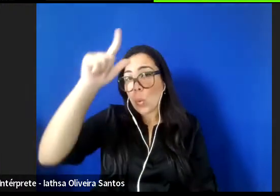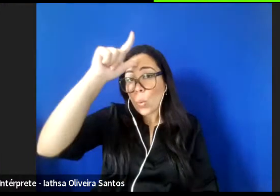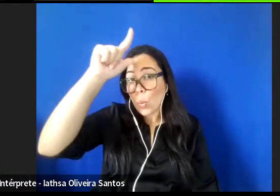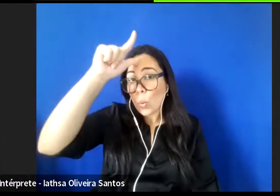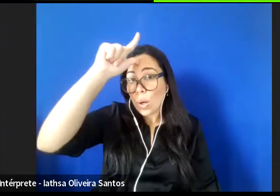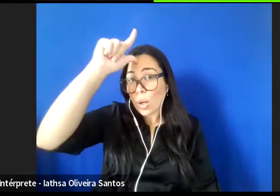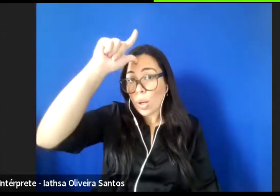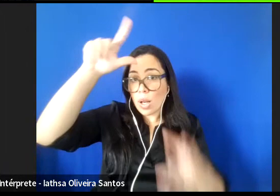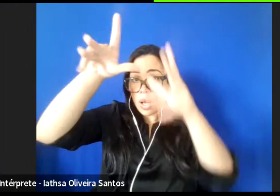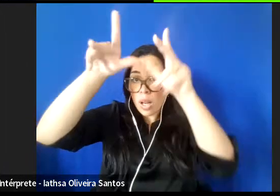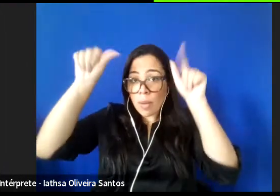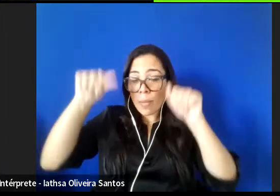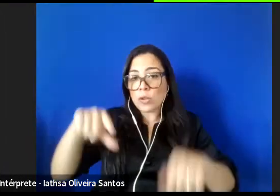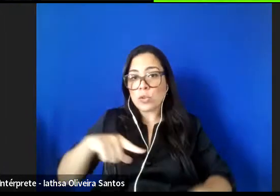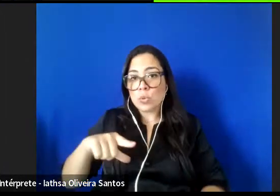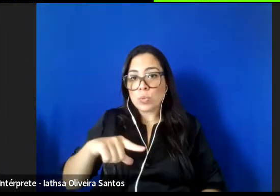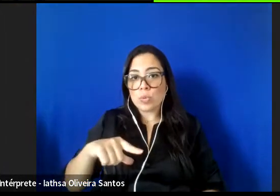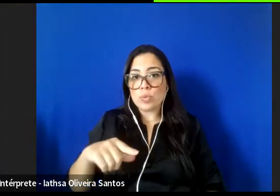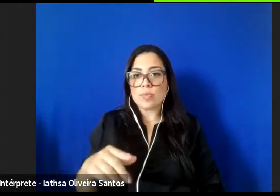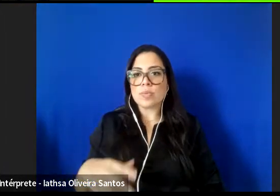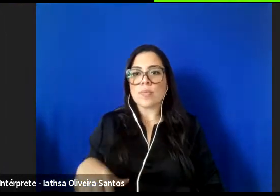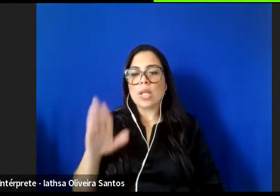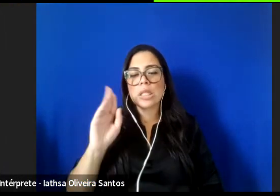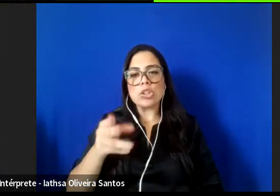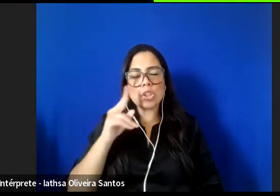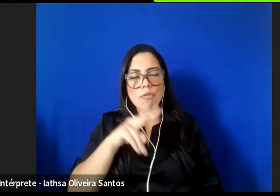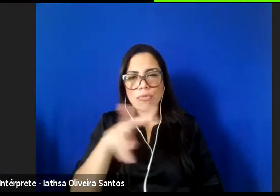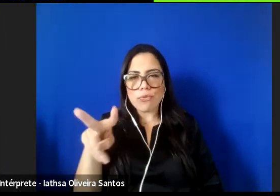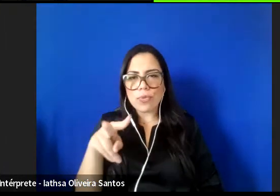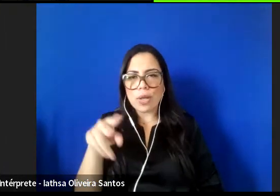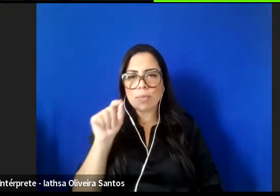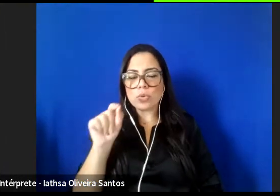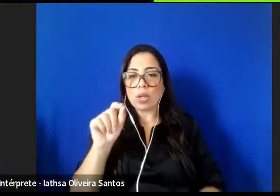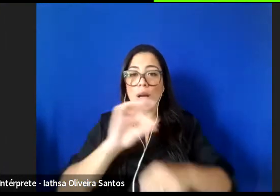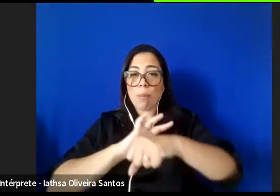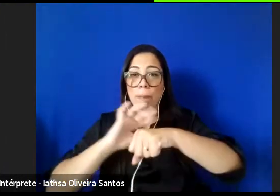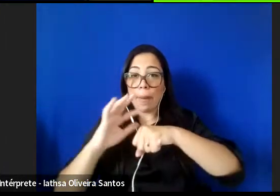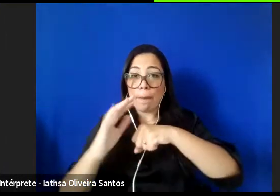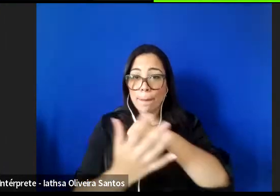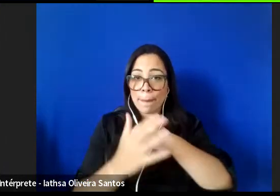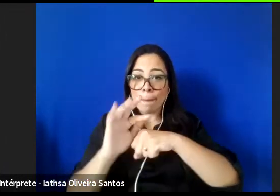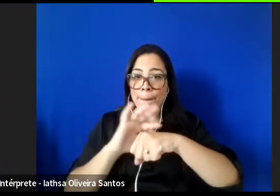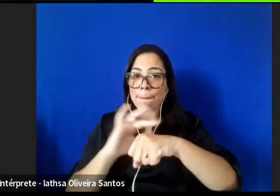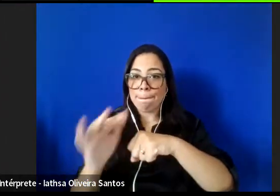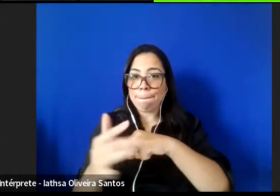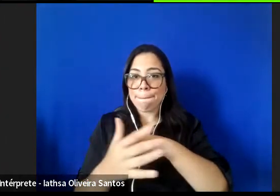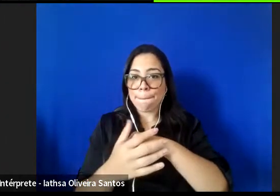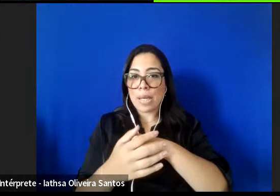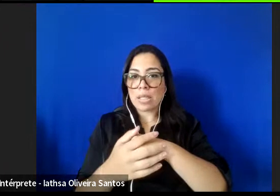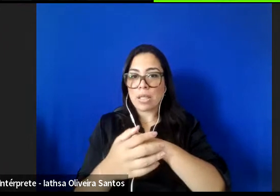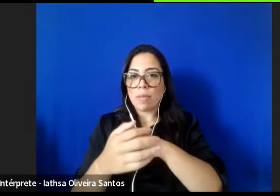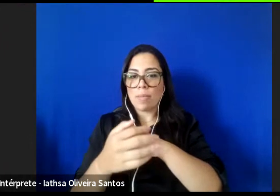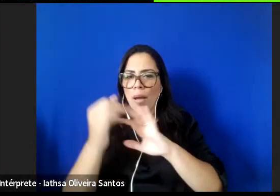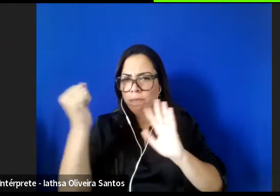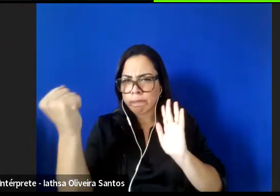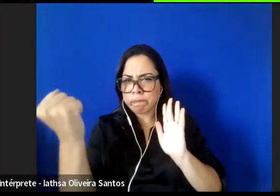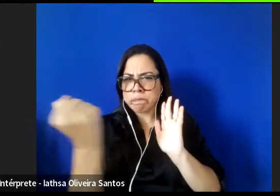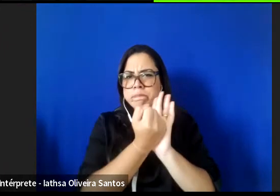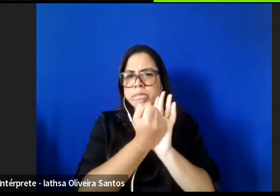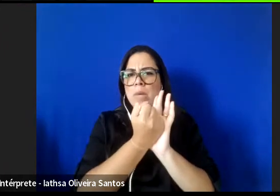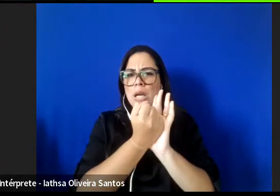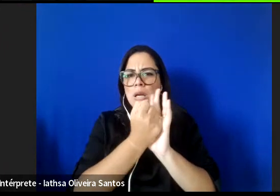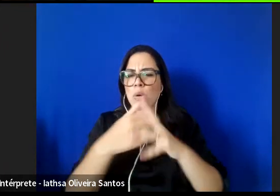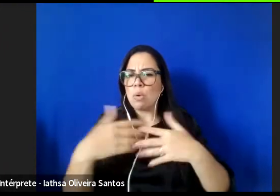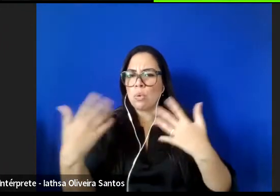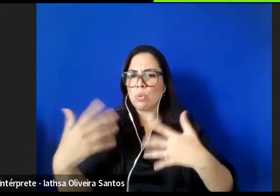alemães. Como a gente já viu aqui, a pandemia ela provocou impactos em várias